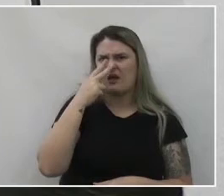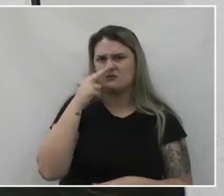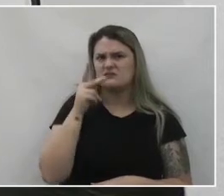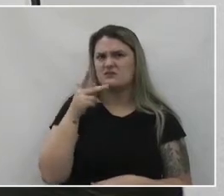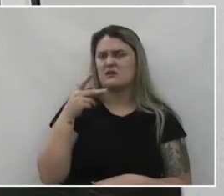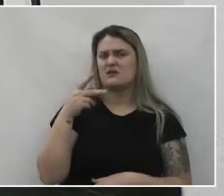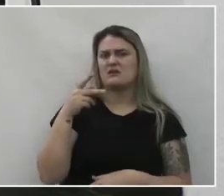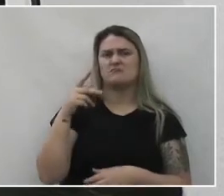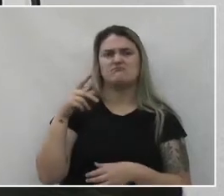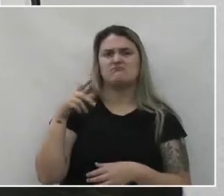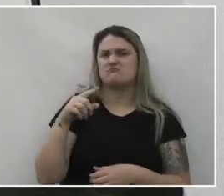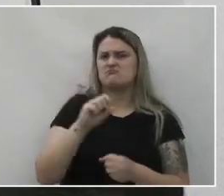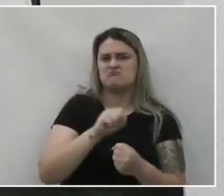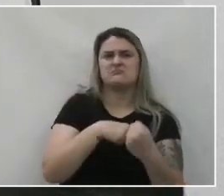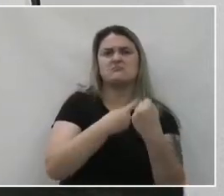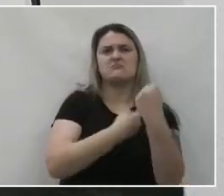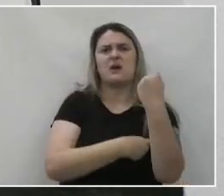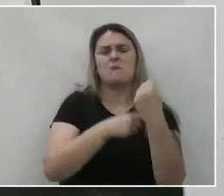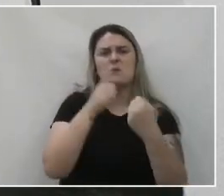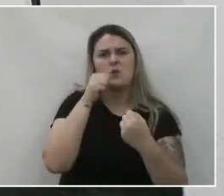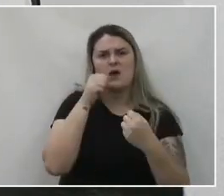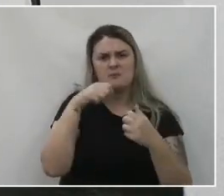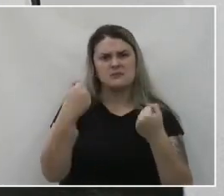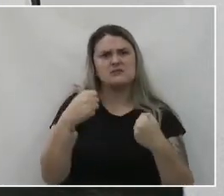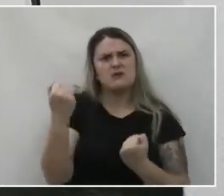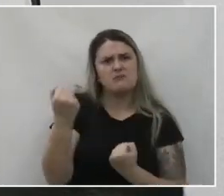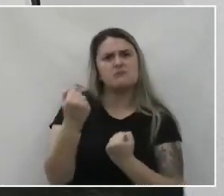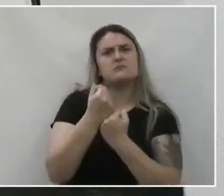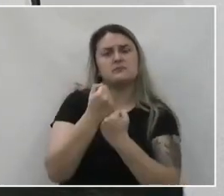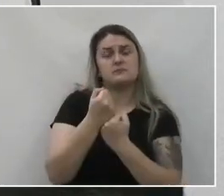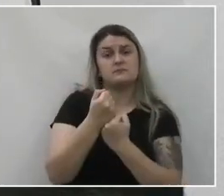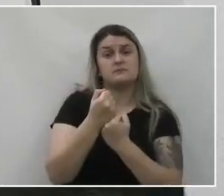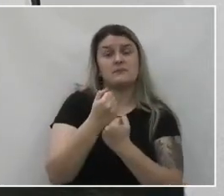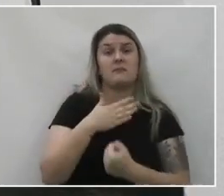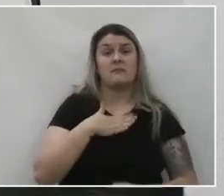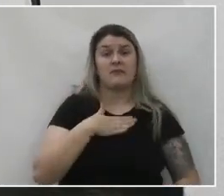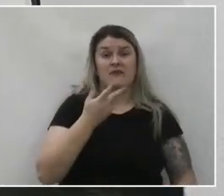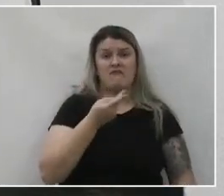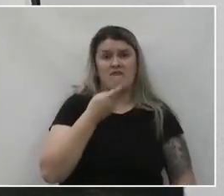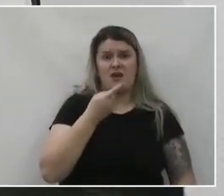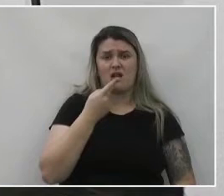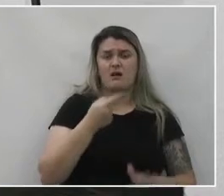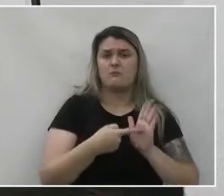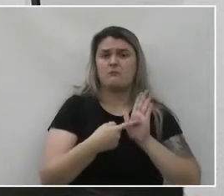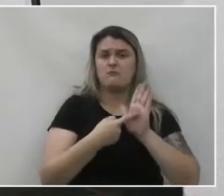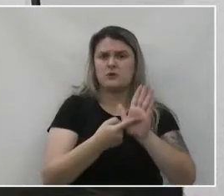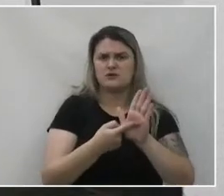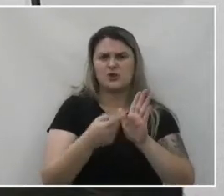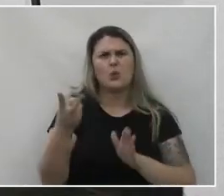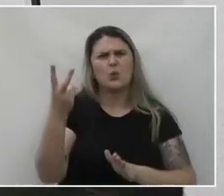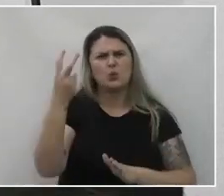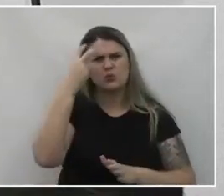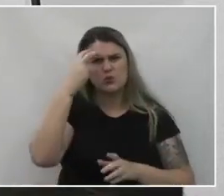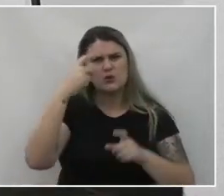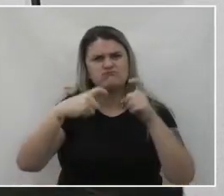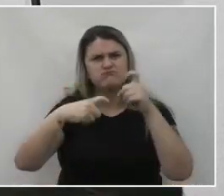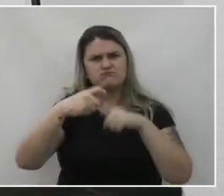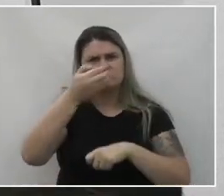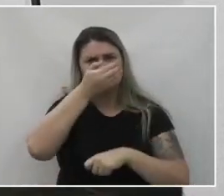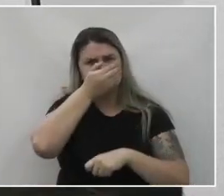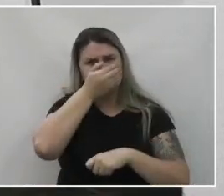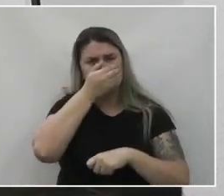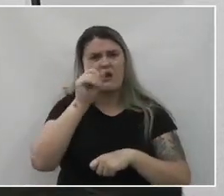no processo de empoderamento da mulher. Essa fala nos revela a cultura do estupro,